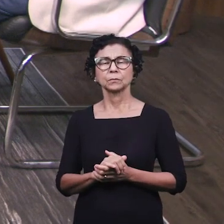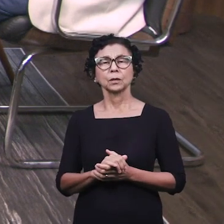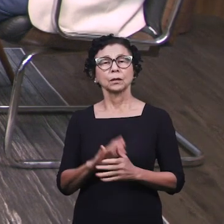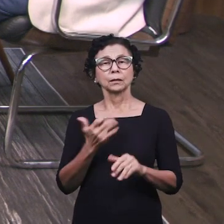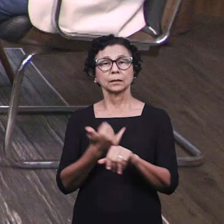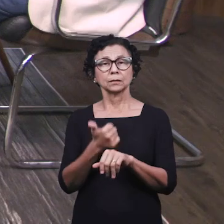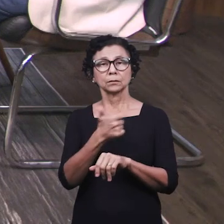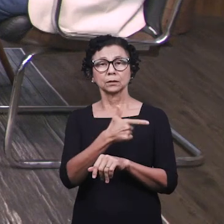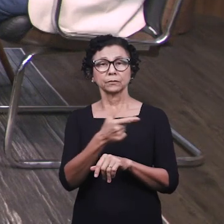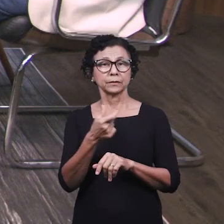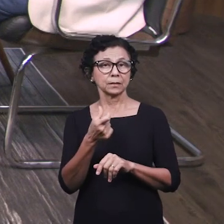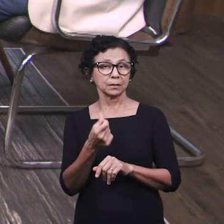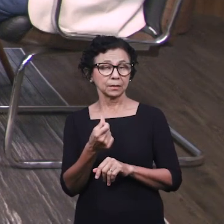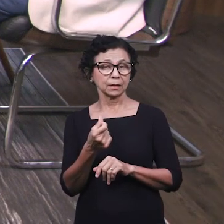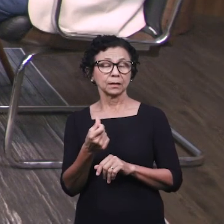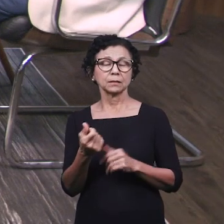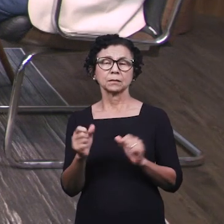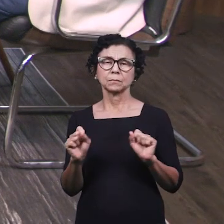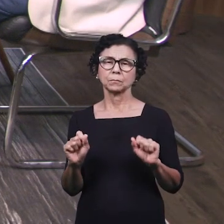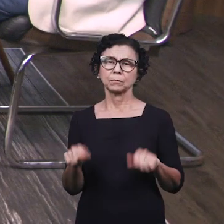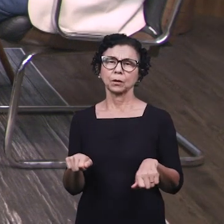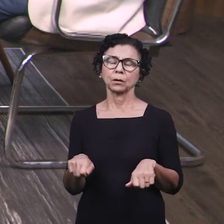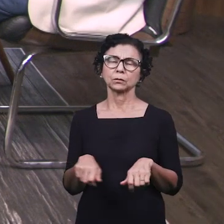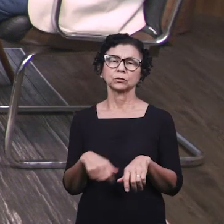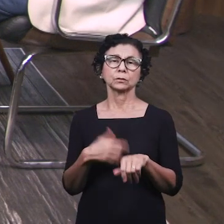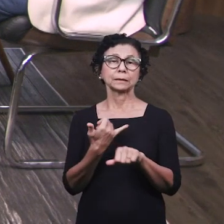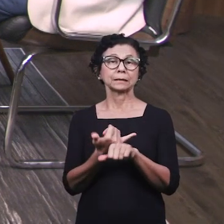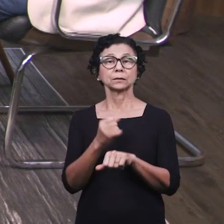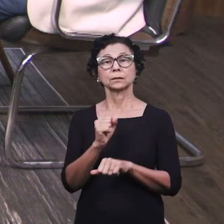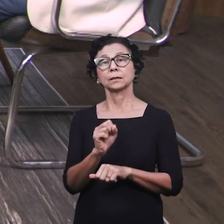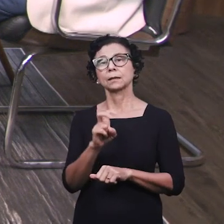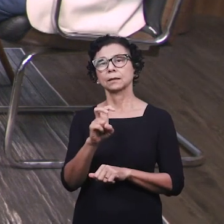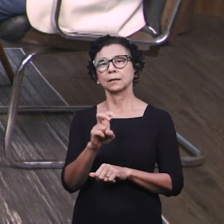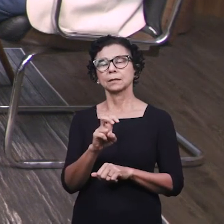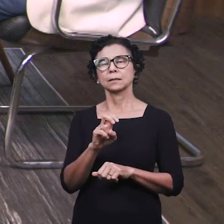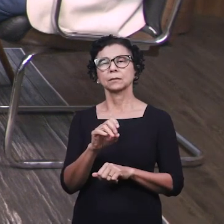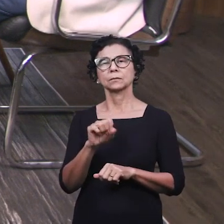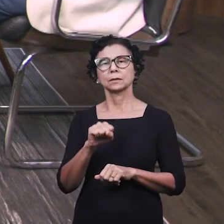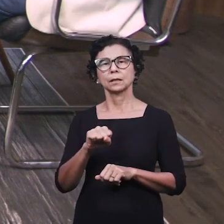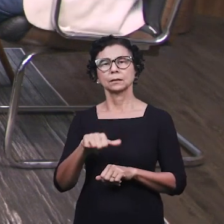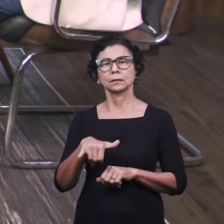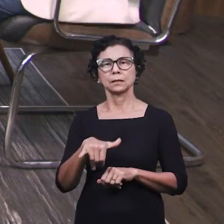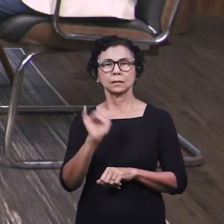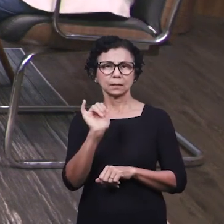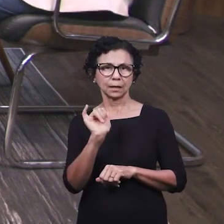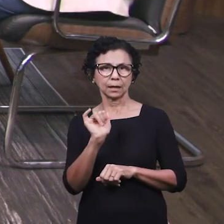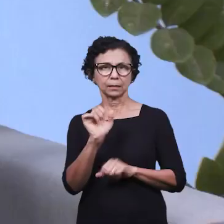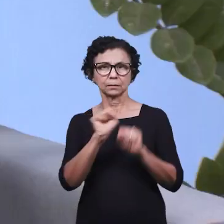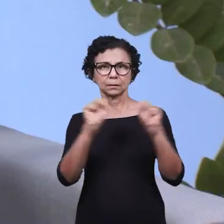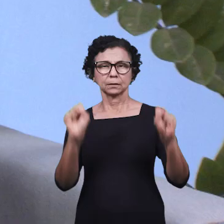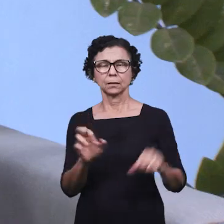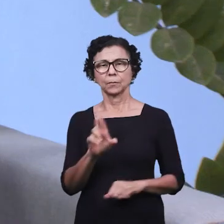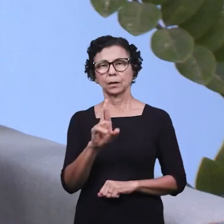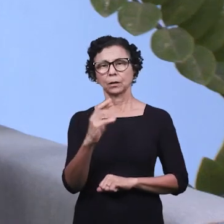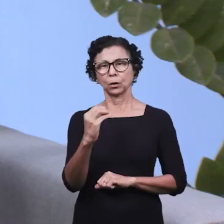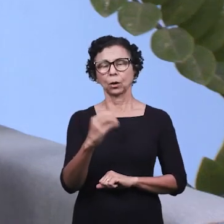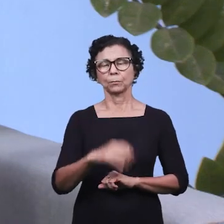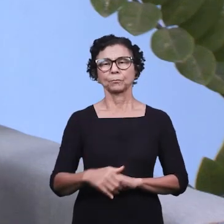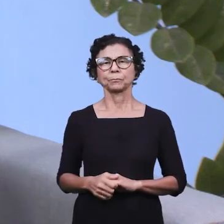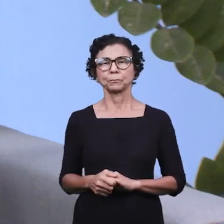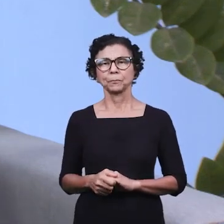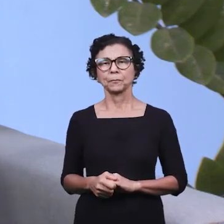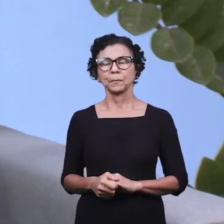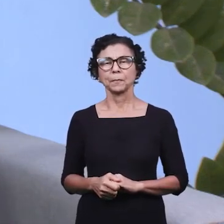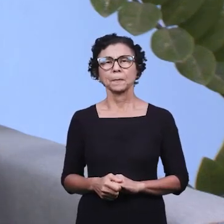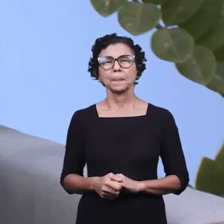Sistema RO da Embratel ou pelo canal 85 da Sky, aquela Sky do Sistema RO. E nós vamos começar